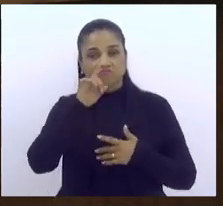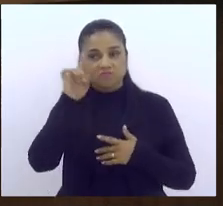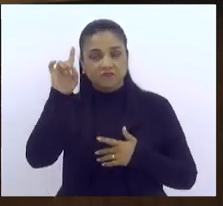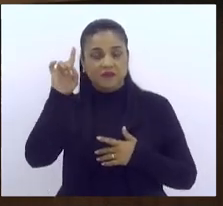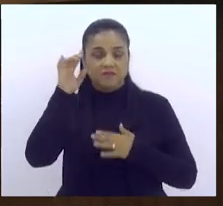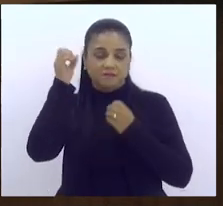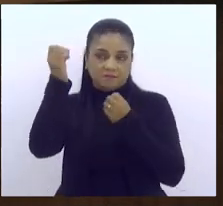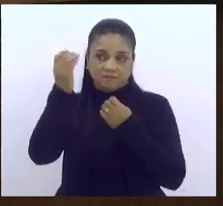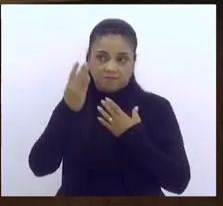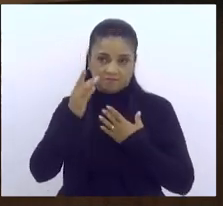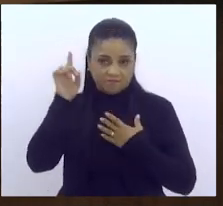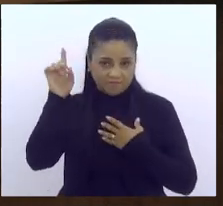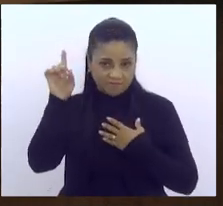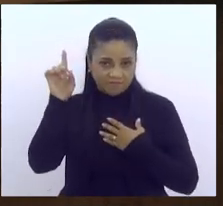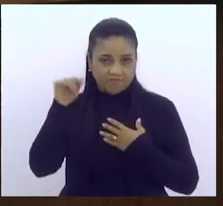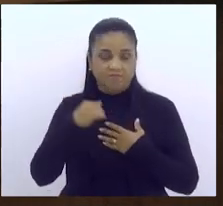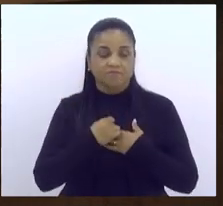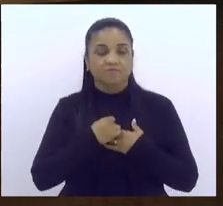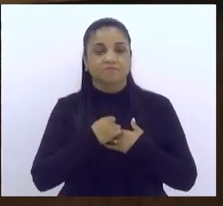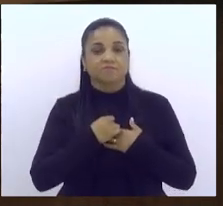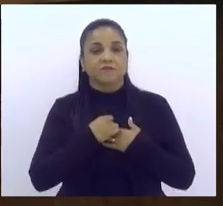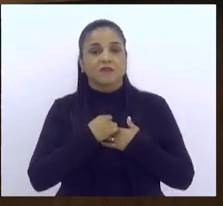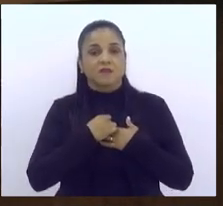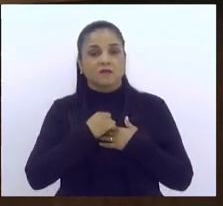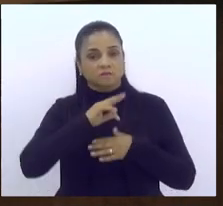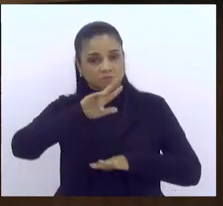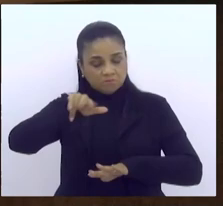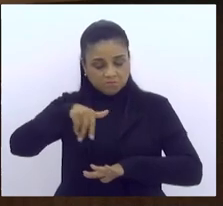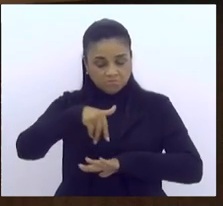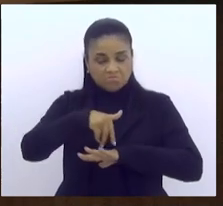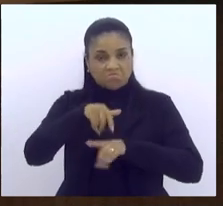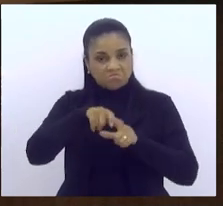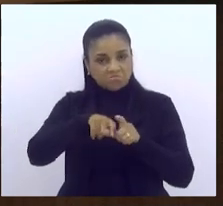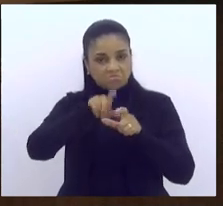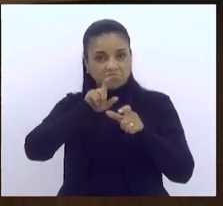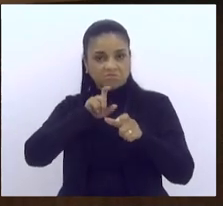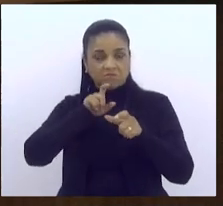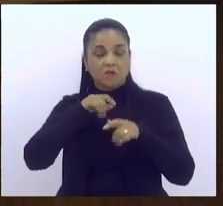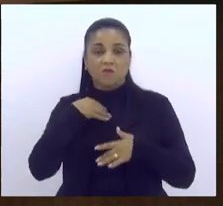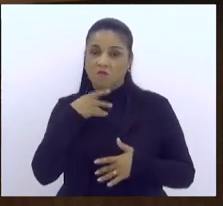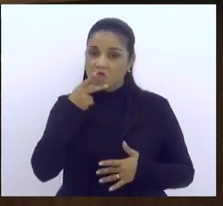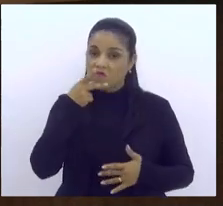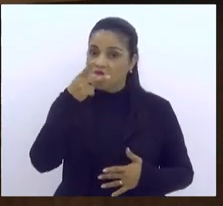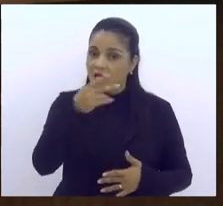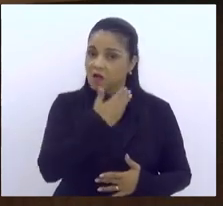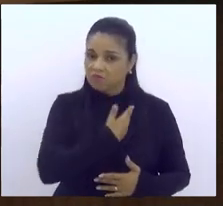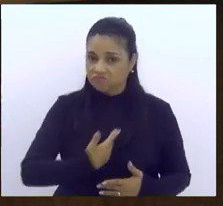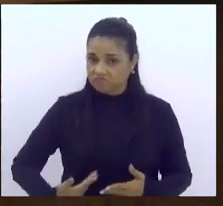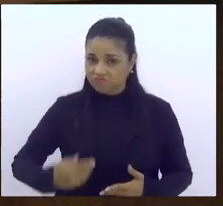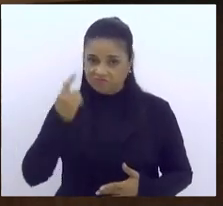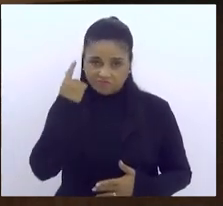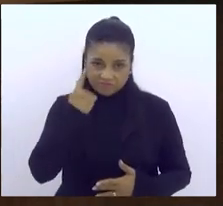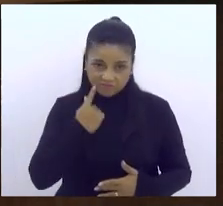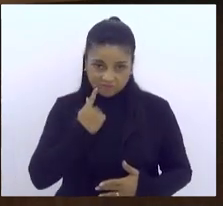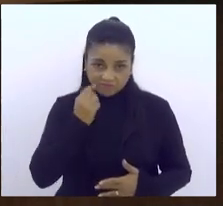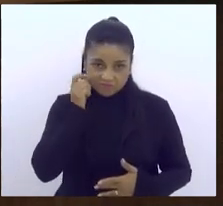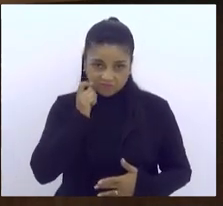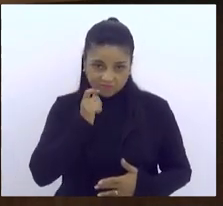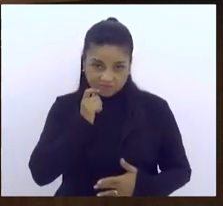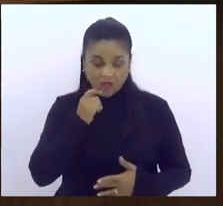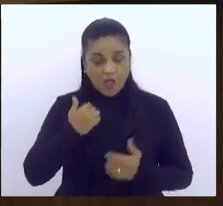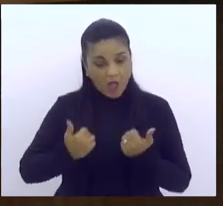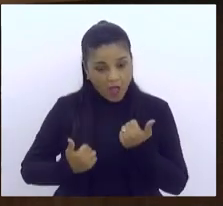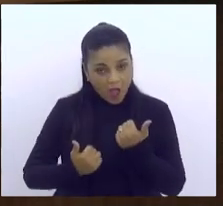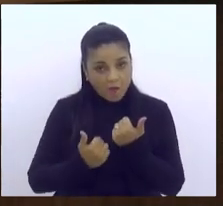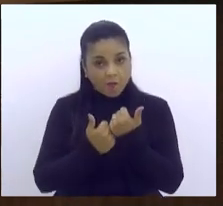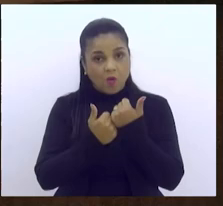autonomia para falar, inclusive, para o governador Cláudio Castro, que eu apoio em muitas